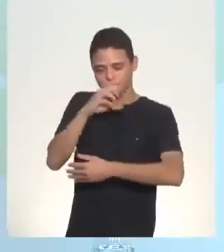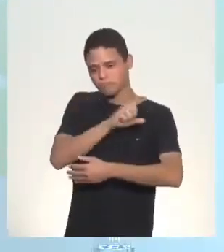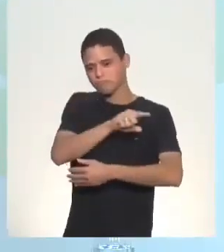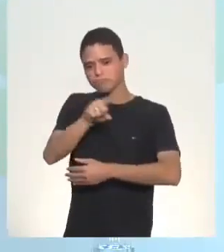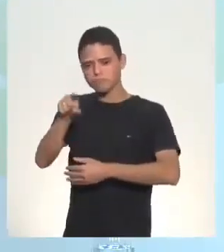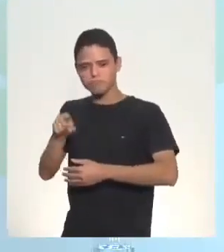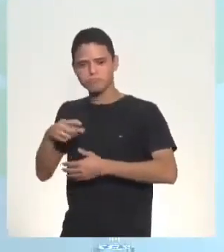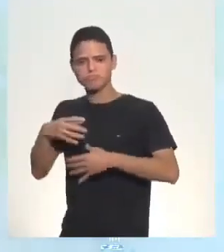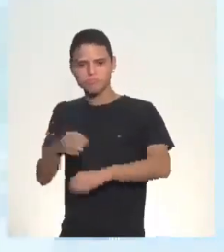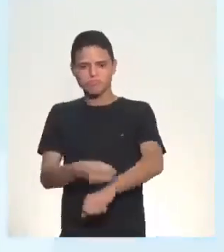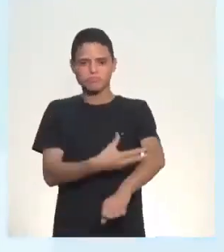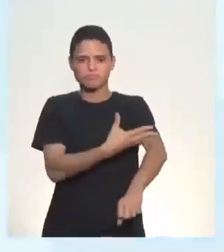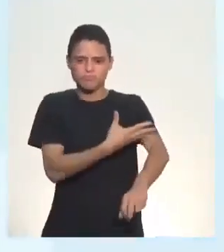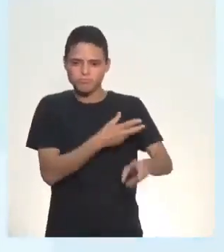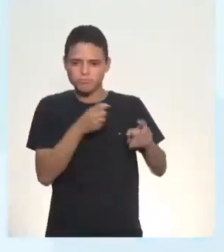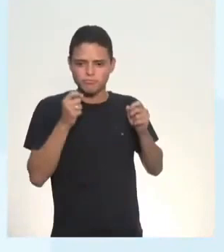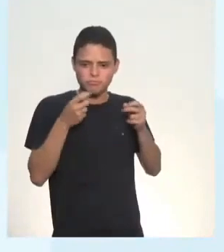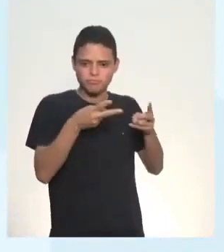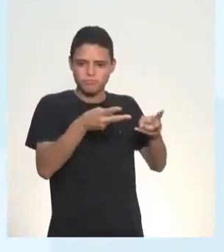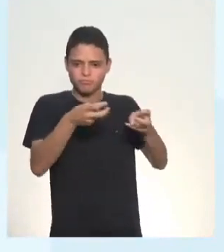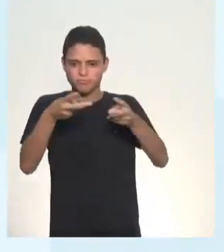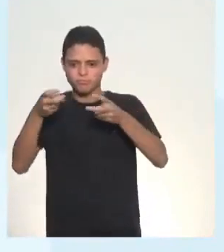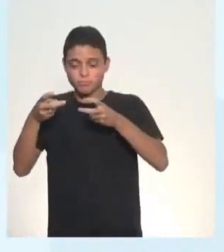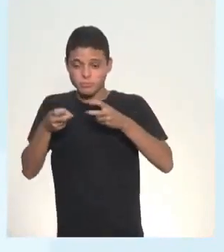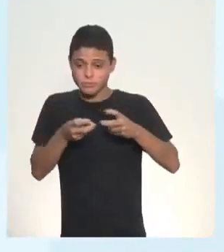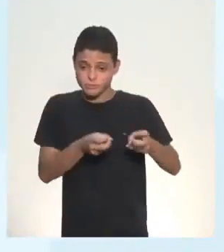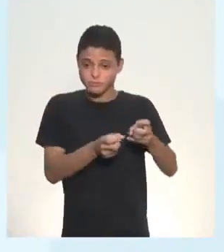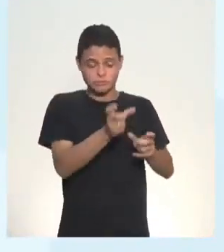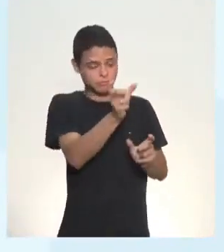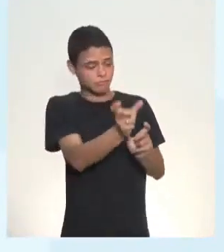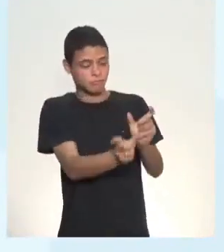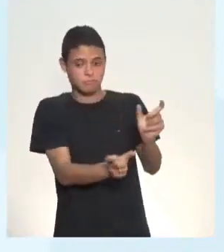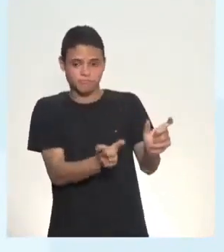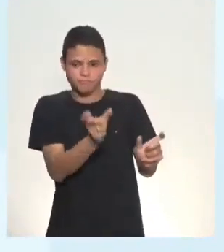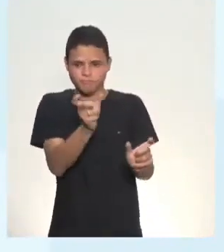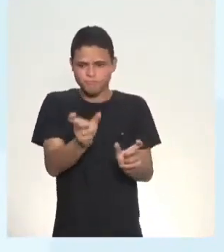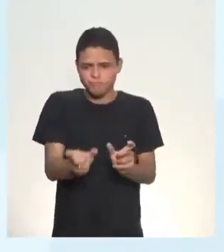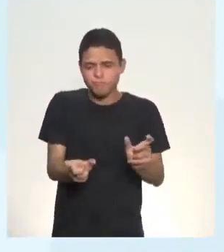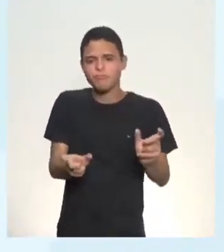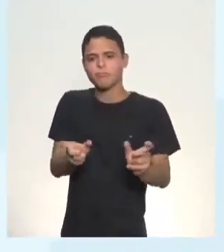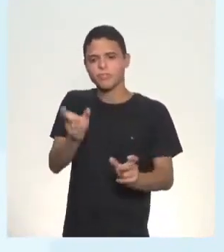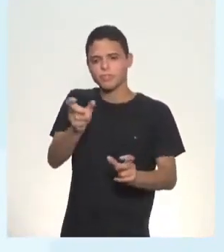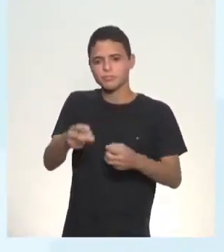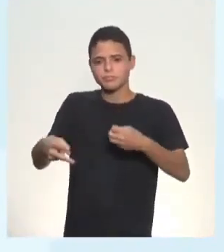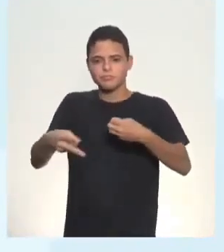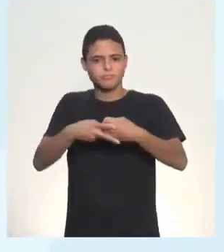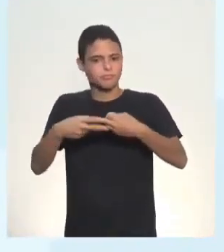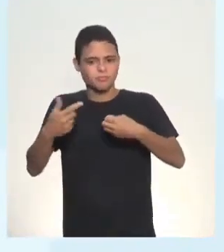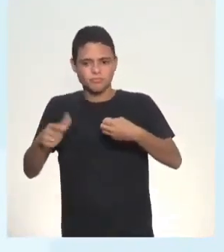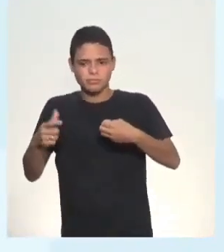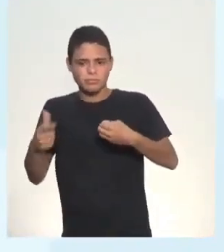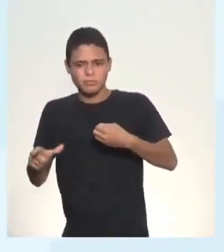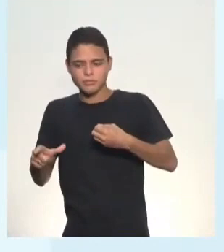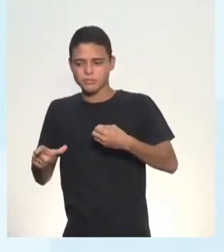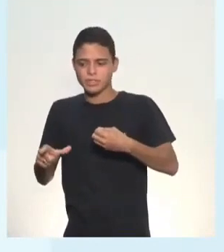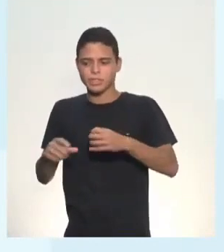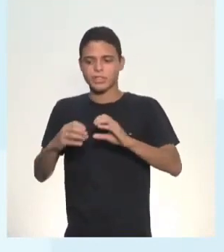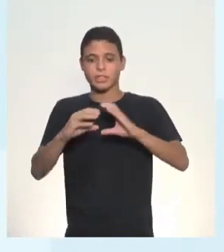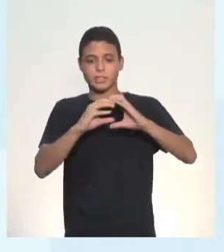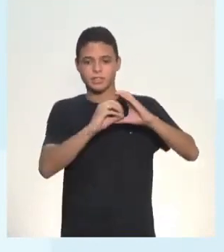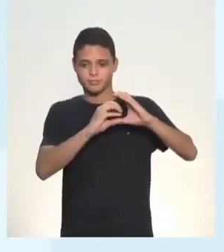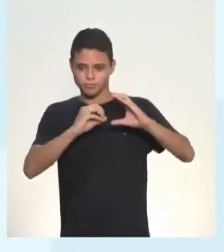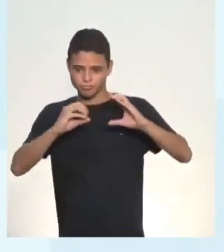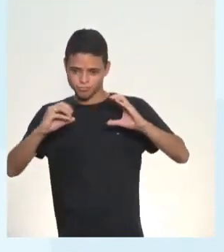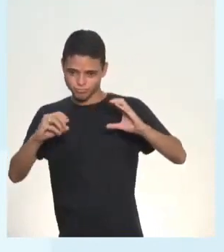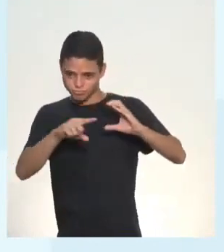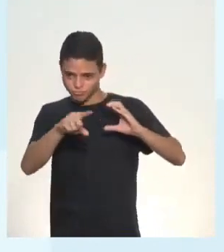as emoções percebidas, porque agora vocês também vão fazer uso da linguagem não verbal, com emoji. Vocês conseguem fazer isso